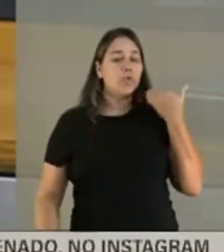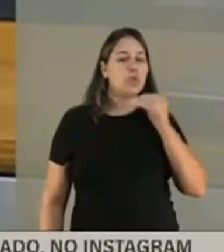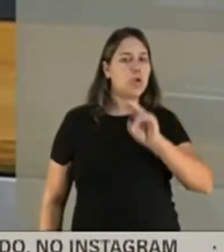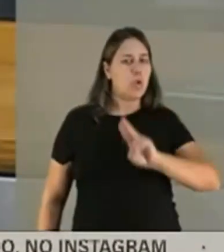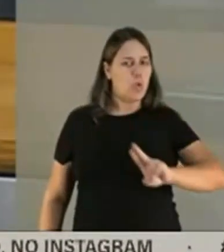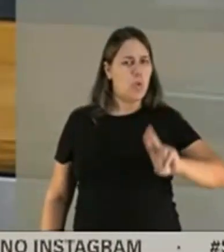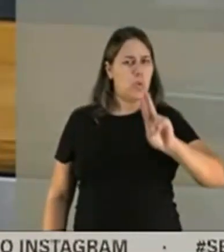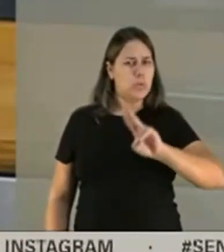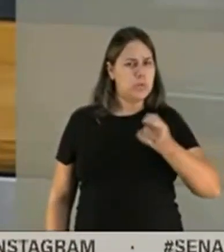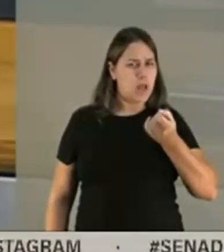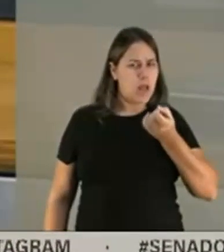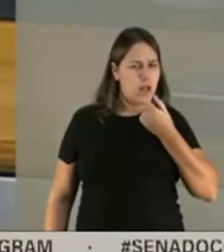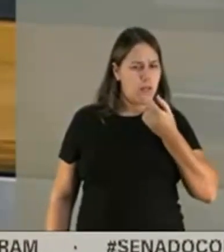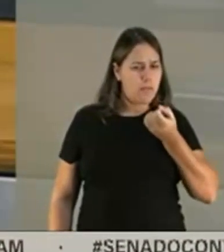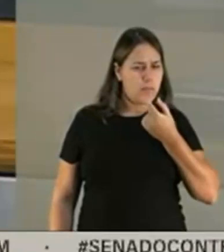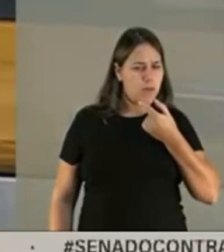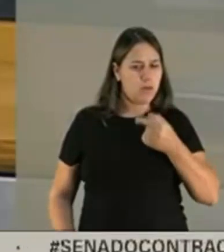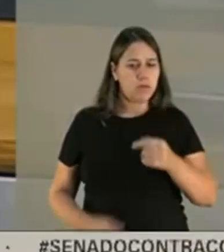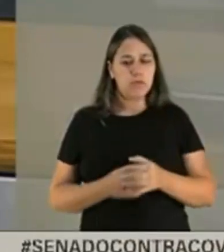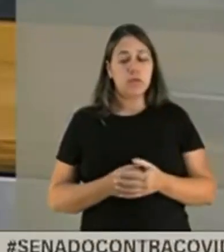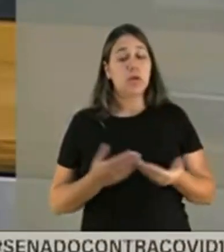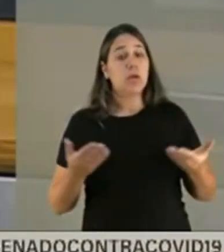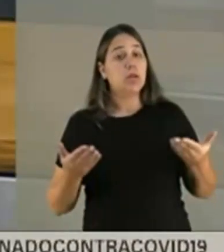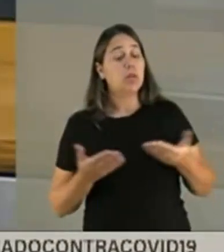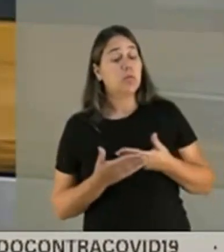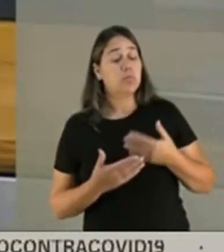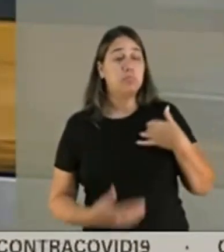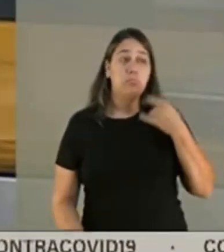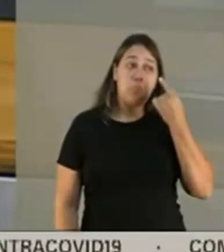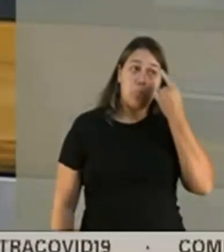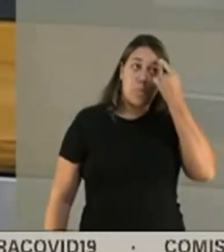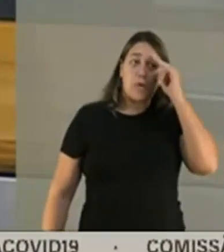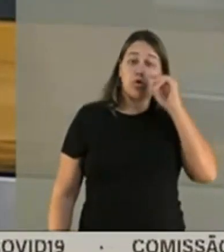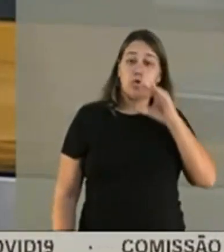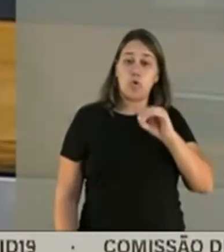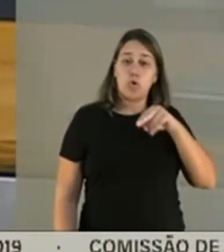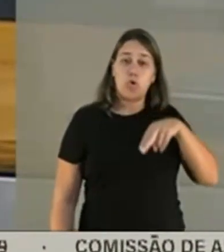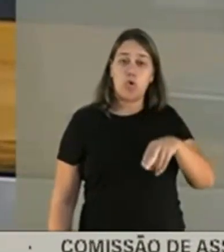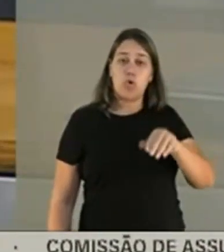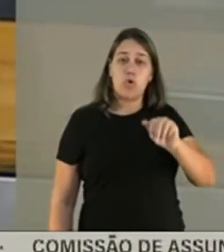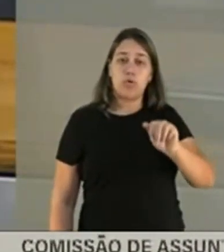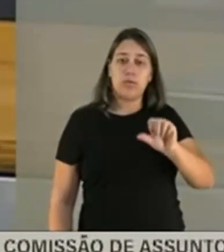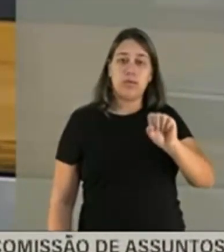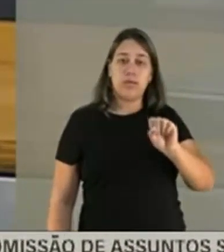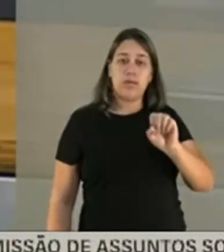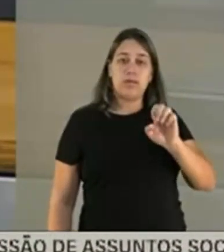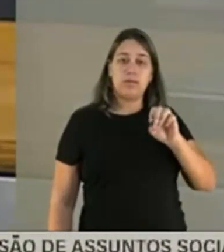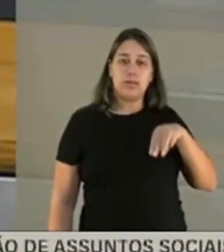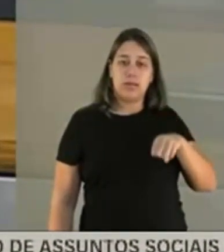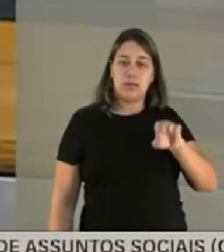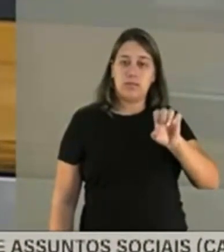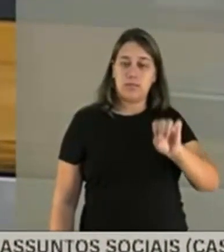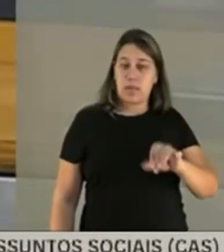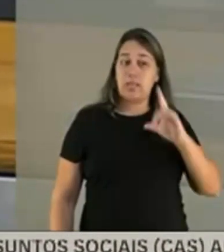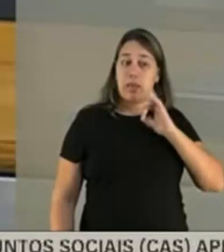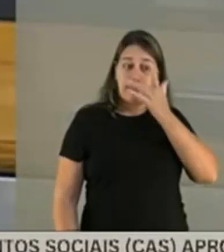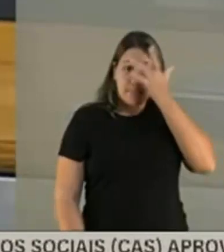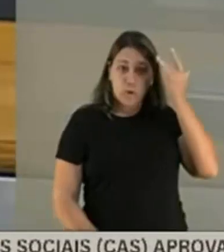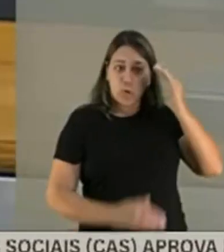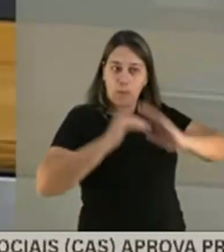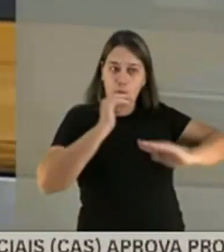referidos fármacos. Imagino que o CONASENS tenha especialistas e estudos tratando desta